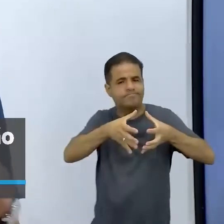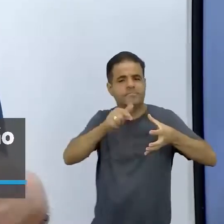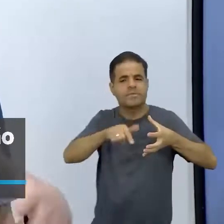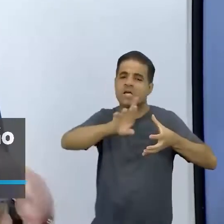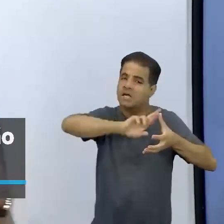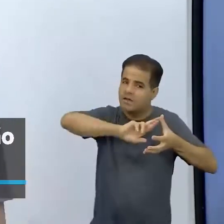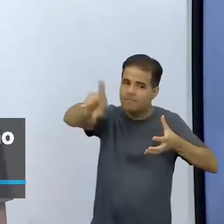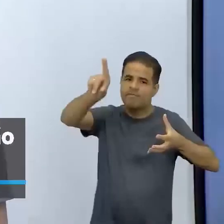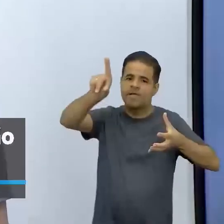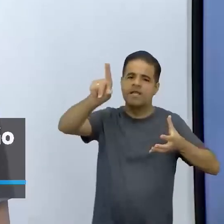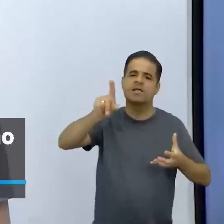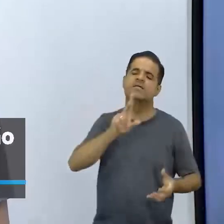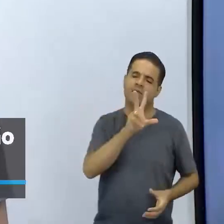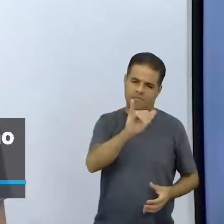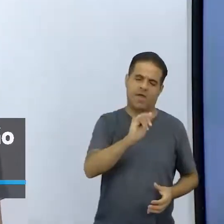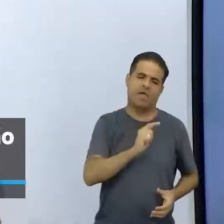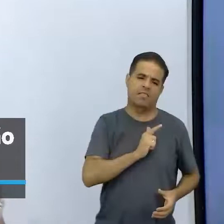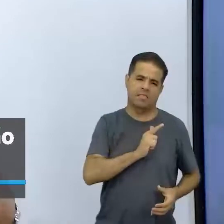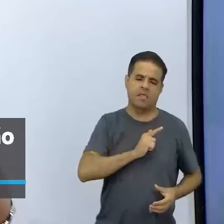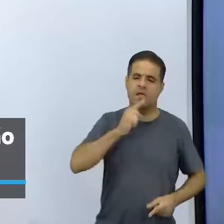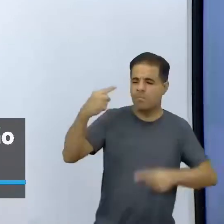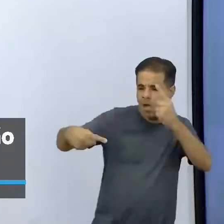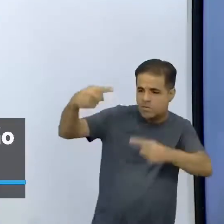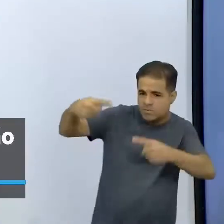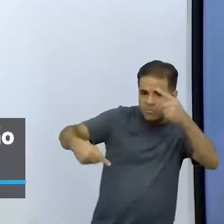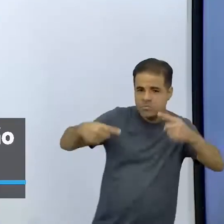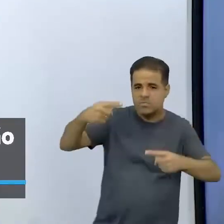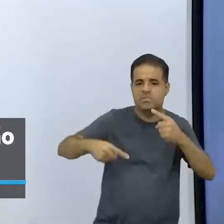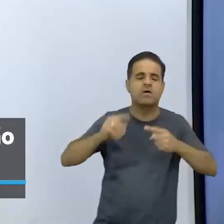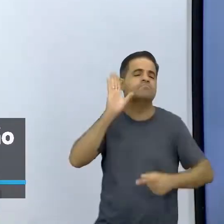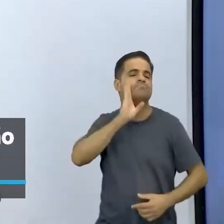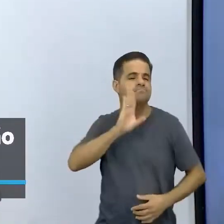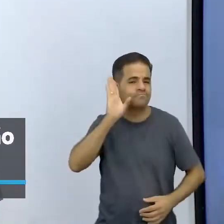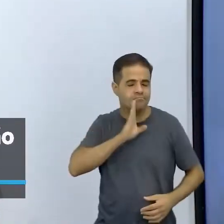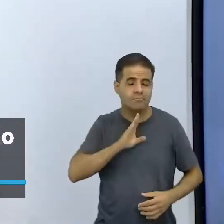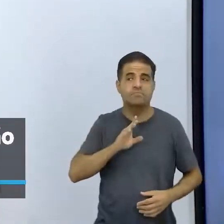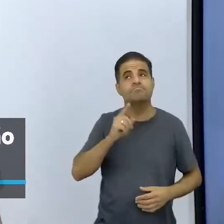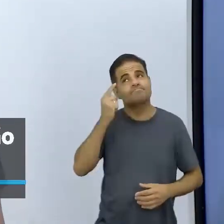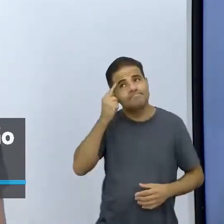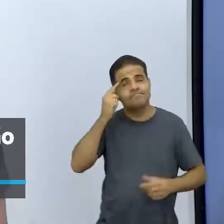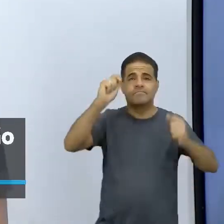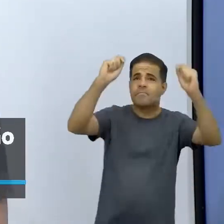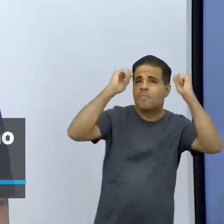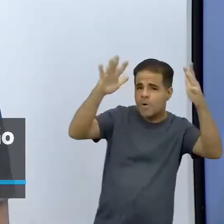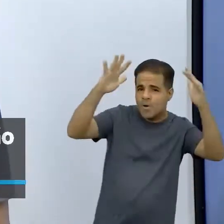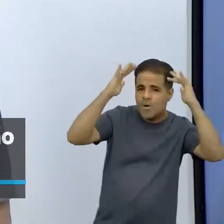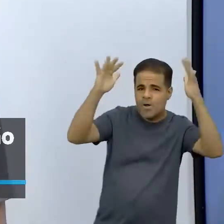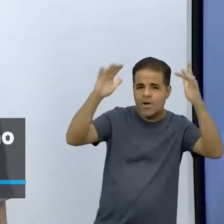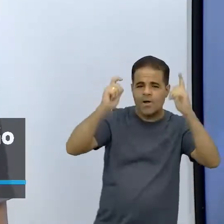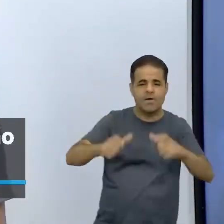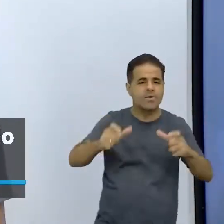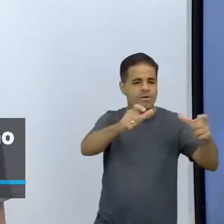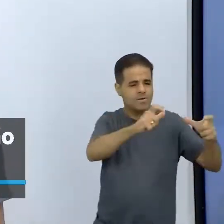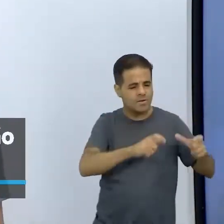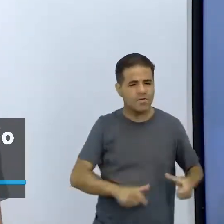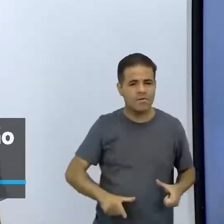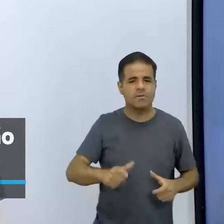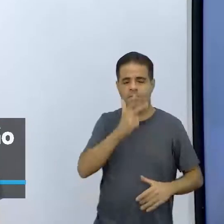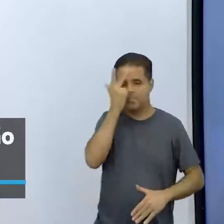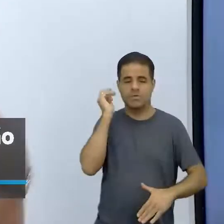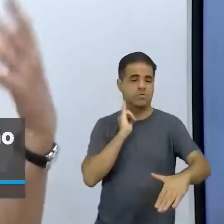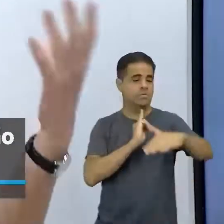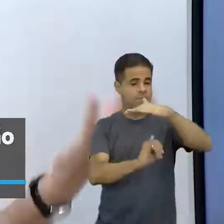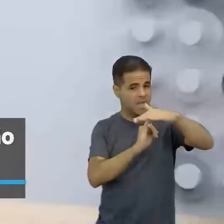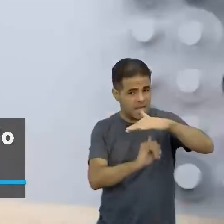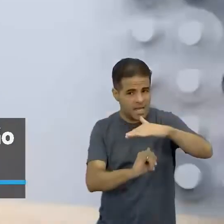então vai ter uma discussão aí bem legal e gostosa. Se formos pensar nas regiões ali que a gente tem bastante imigrante,